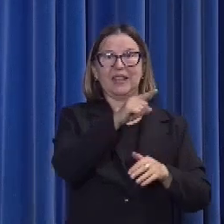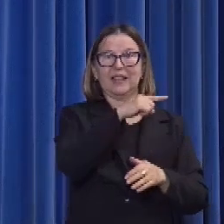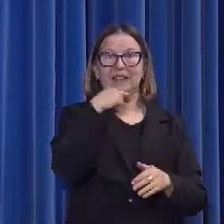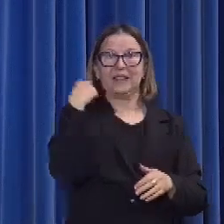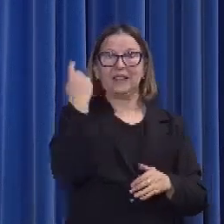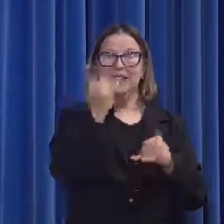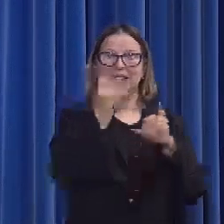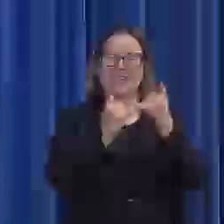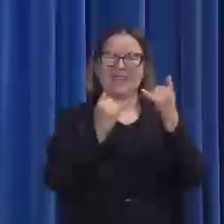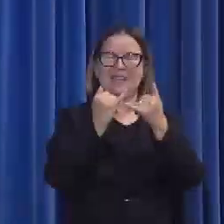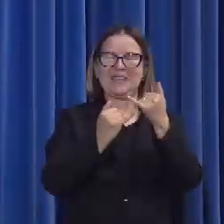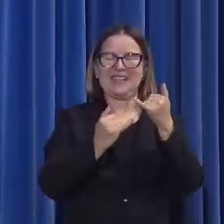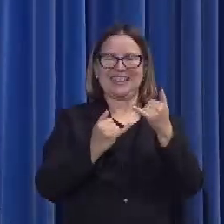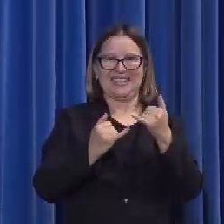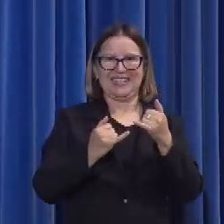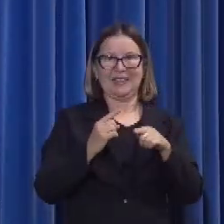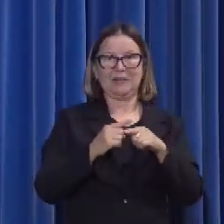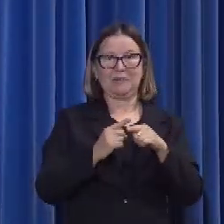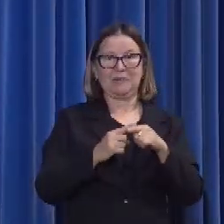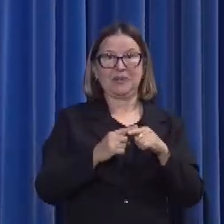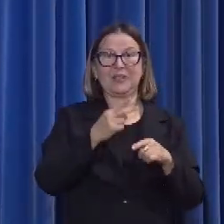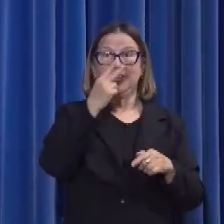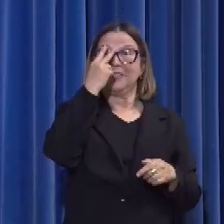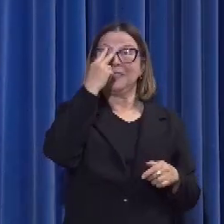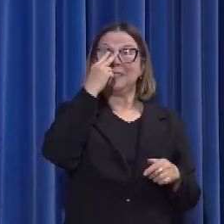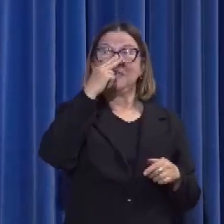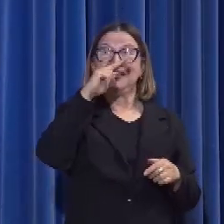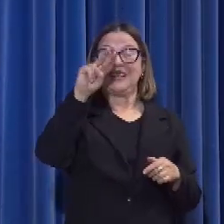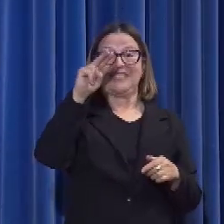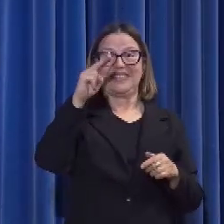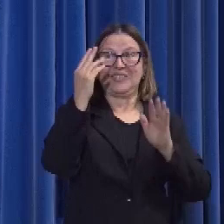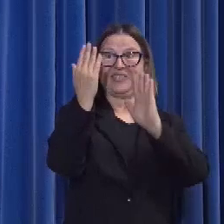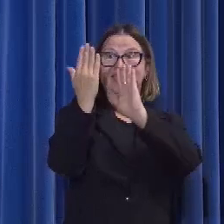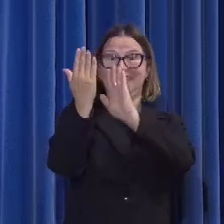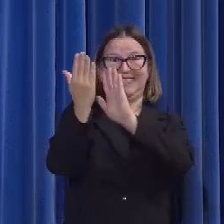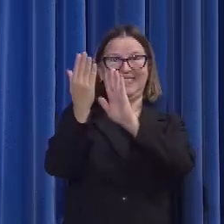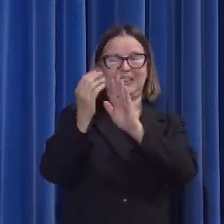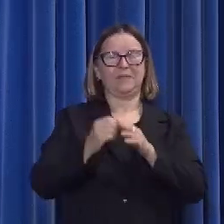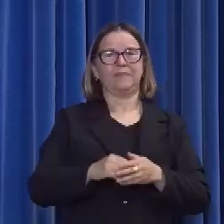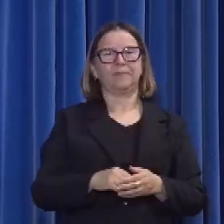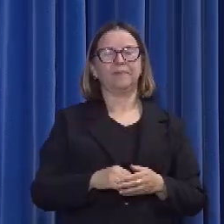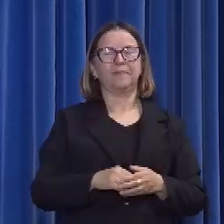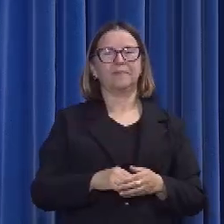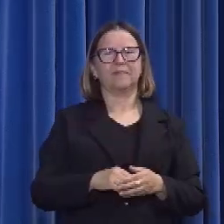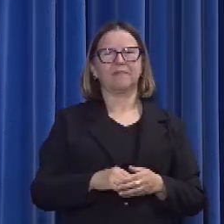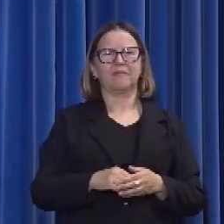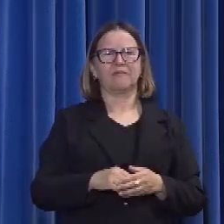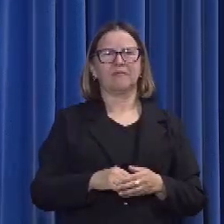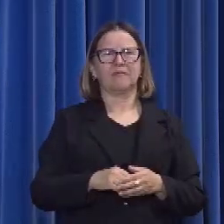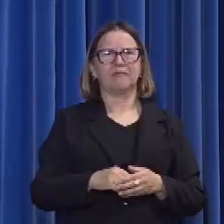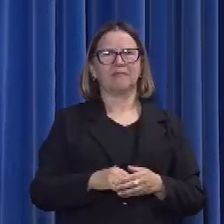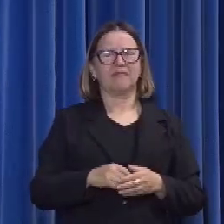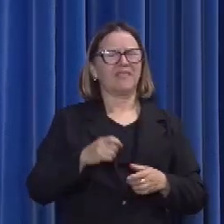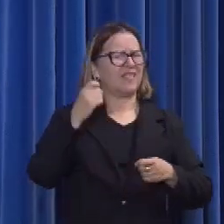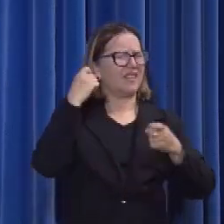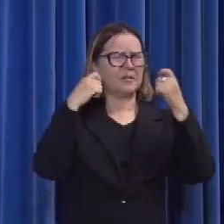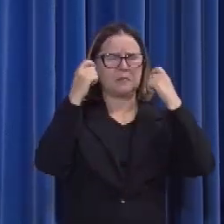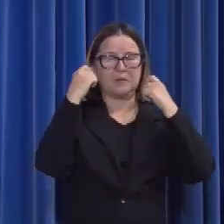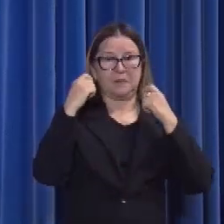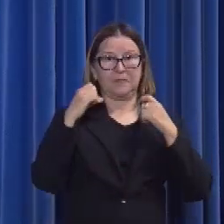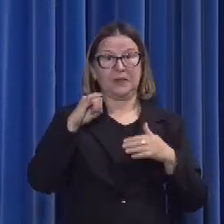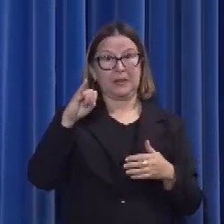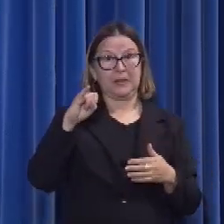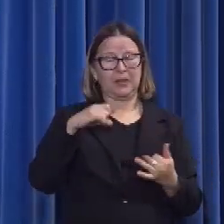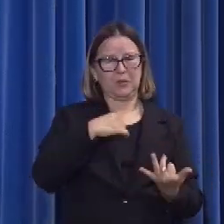dado uma parada no texto aqui, para dizer para você o seguinte: não fique perturbado. Se o mundo